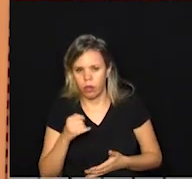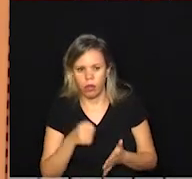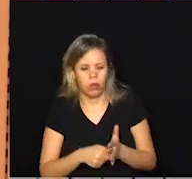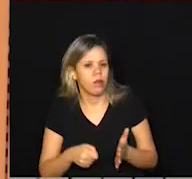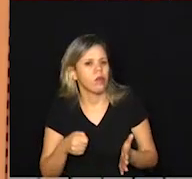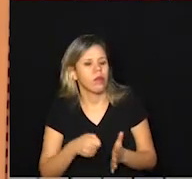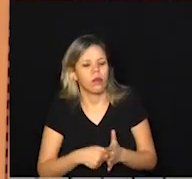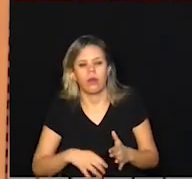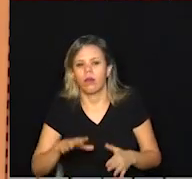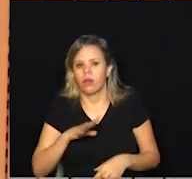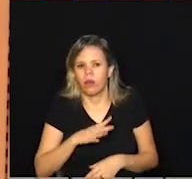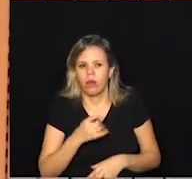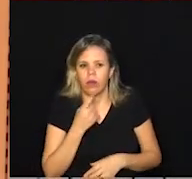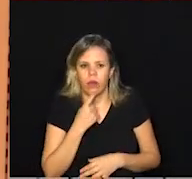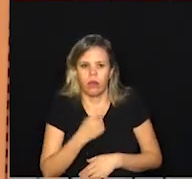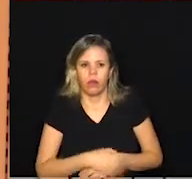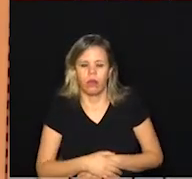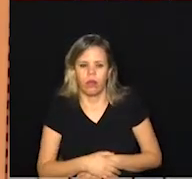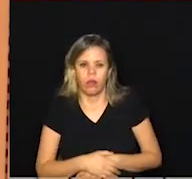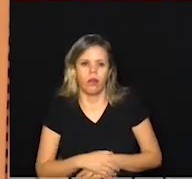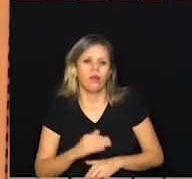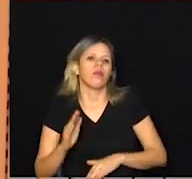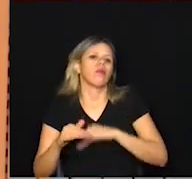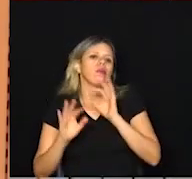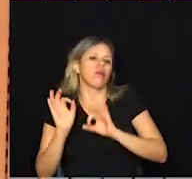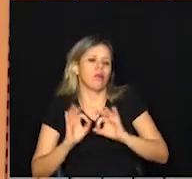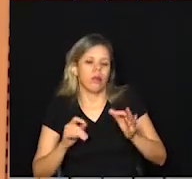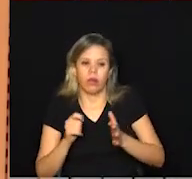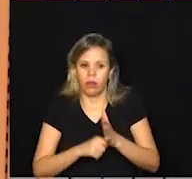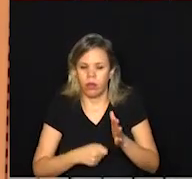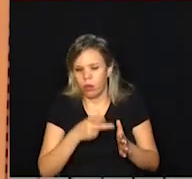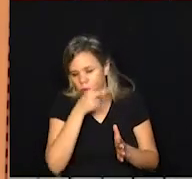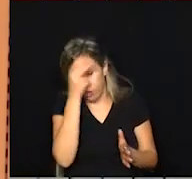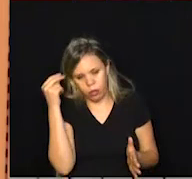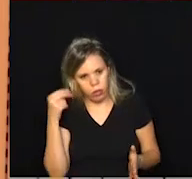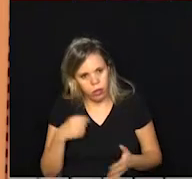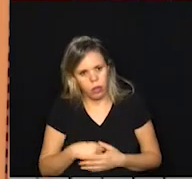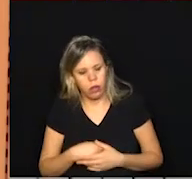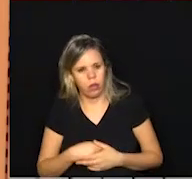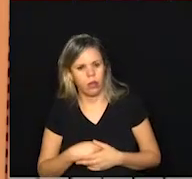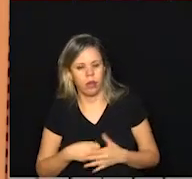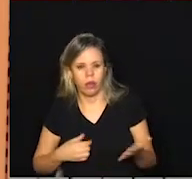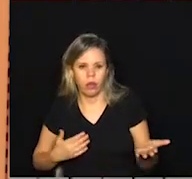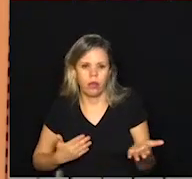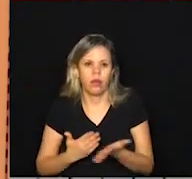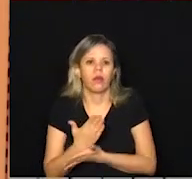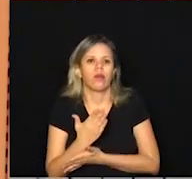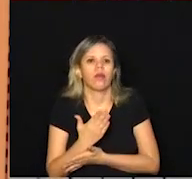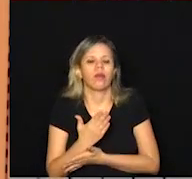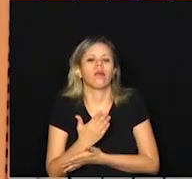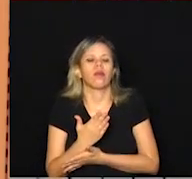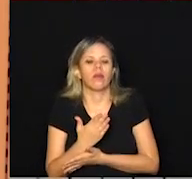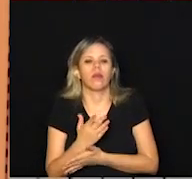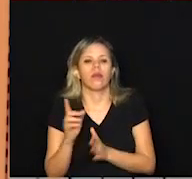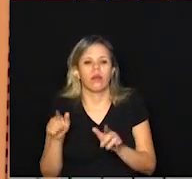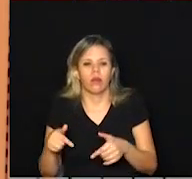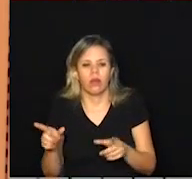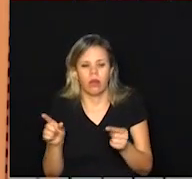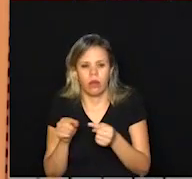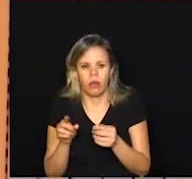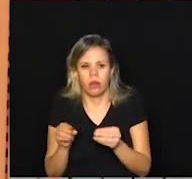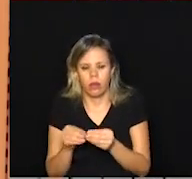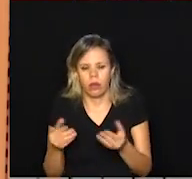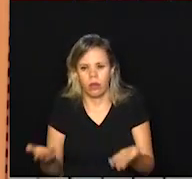dedica à cidade de Campinas a formulação de políticas públicas e foram eleitos e reeleitos com essa